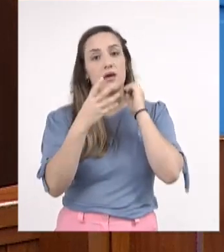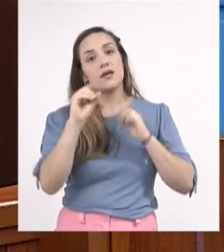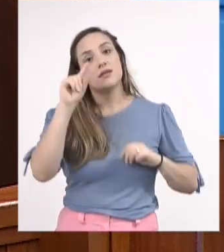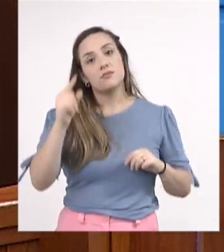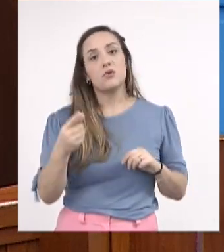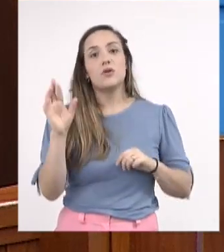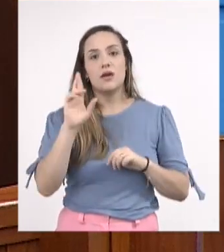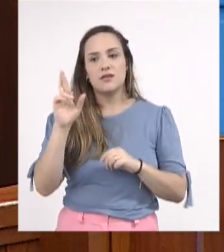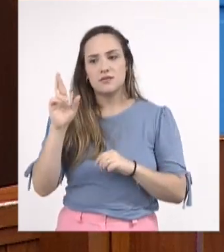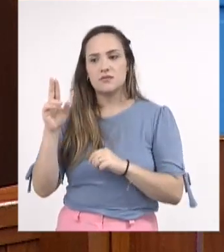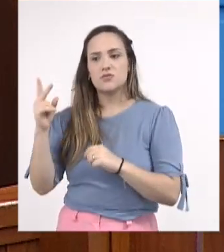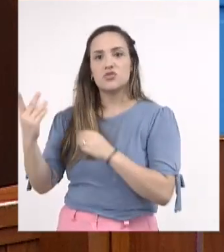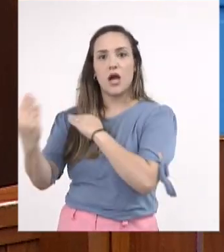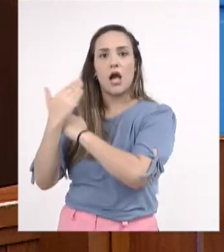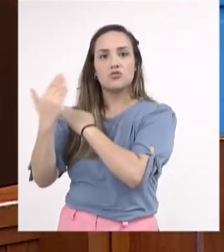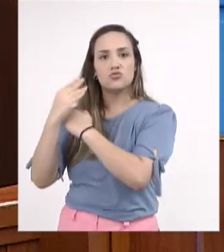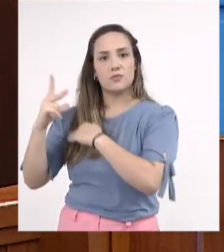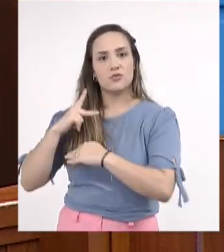Fundão eleitoral